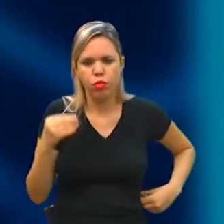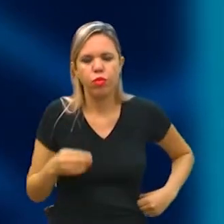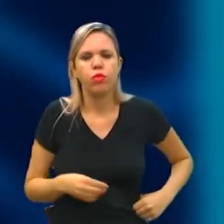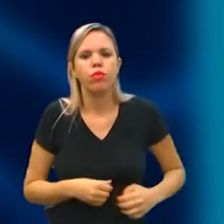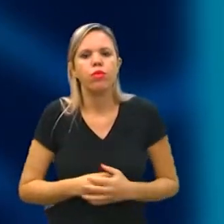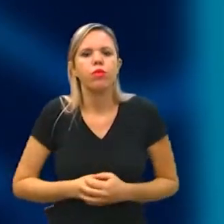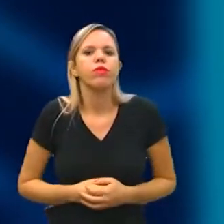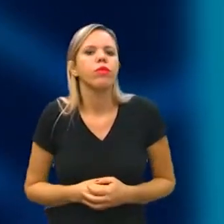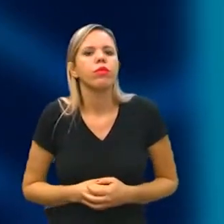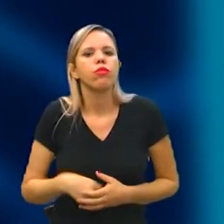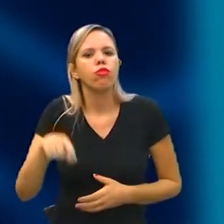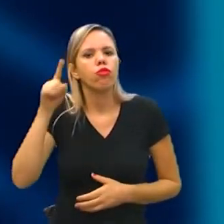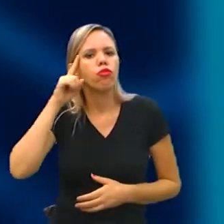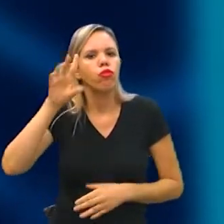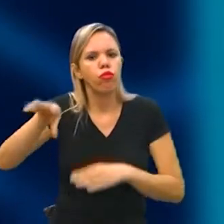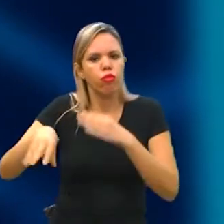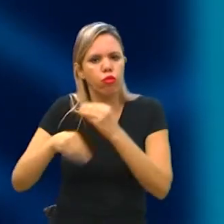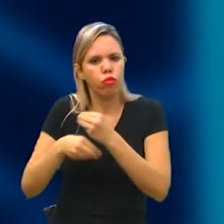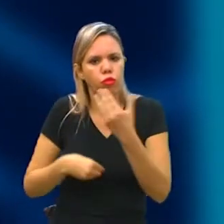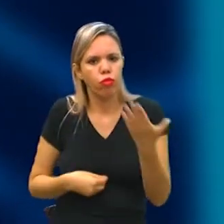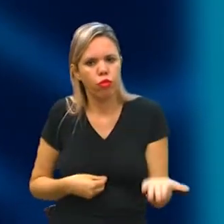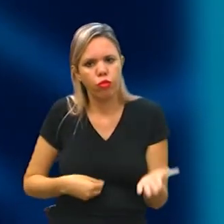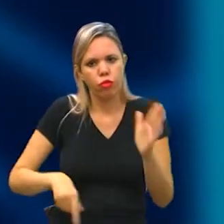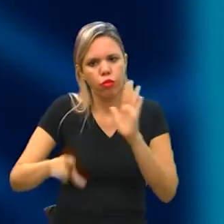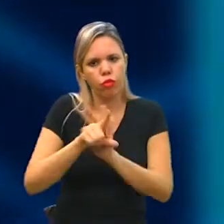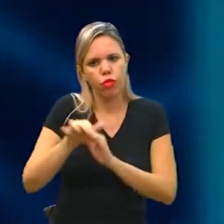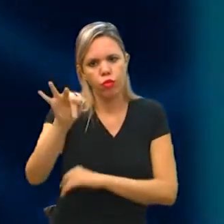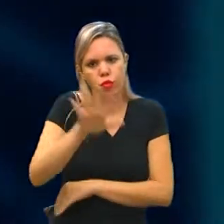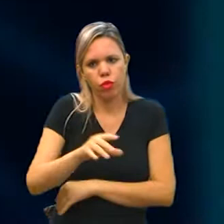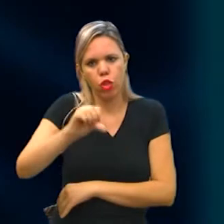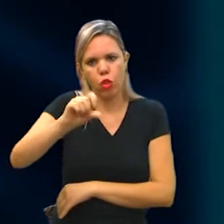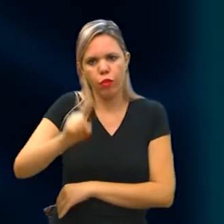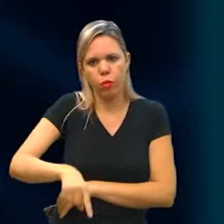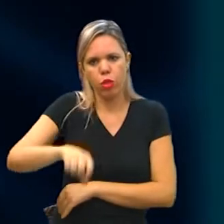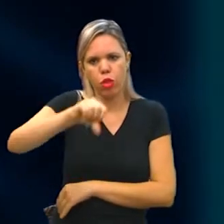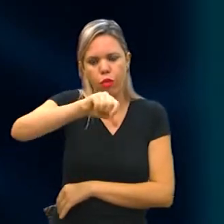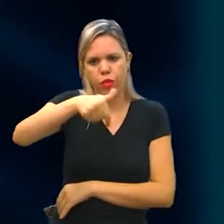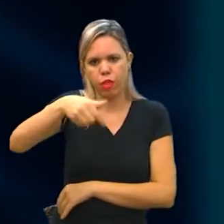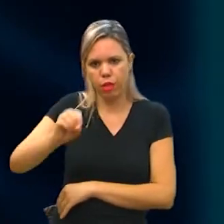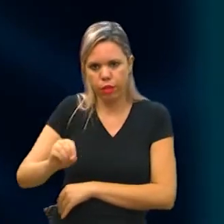Crianças e Adolescentes. A data foi instituída pela Lei Federal